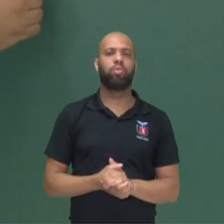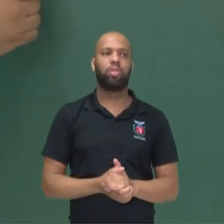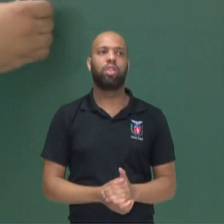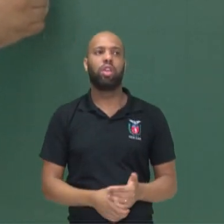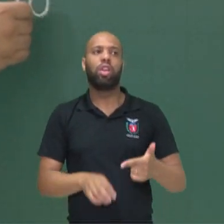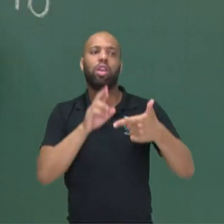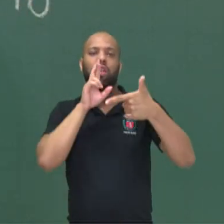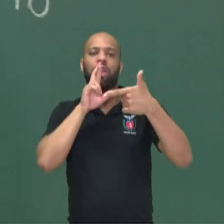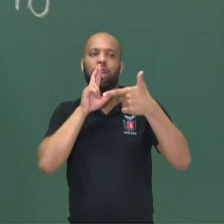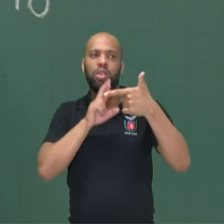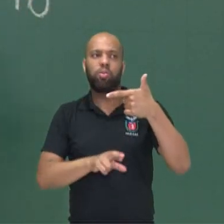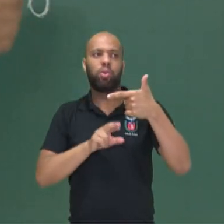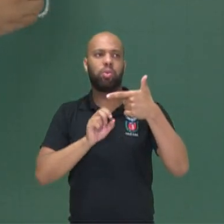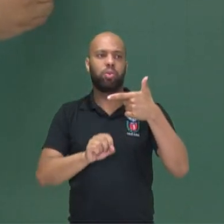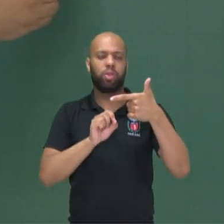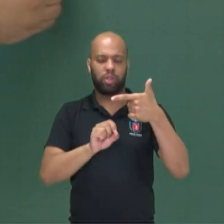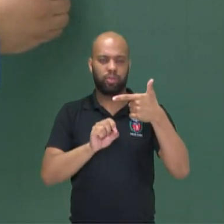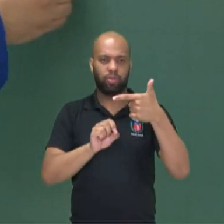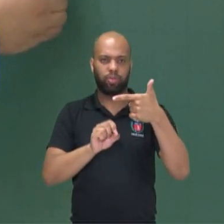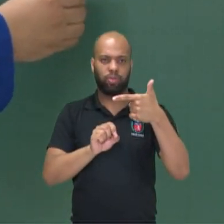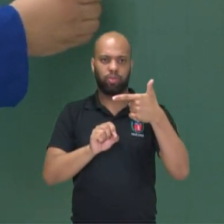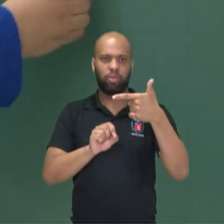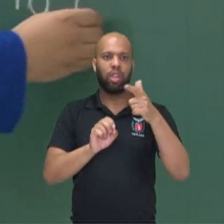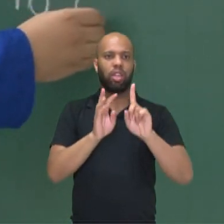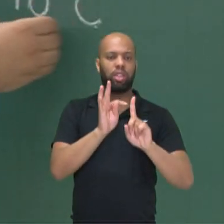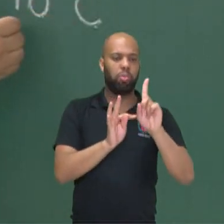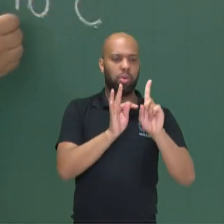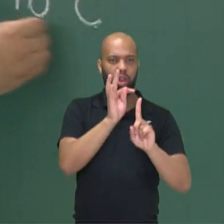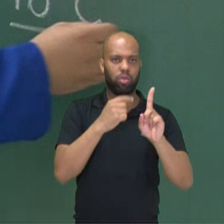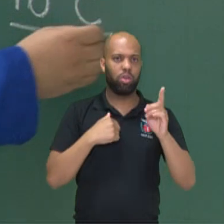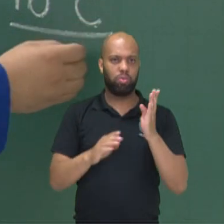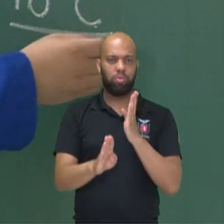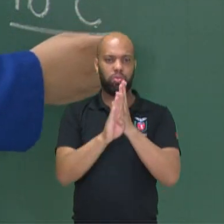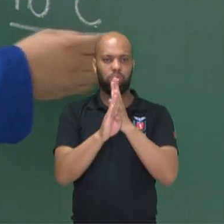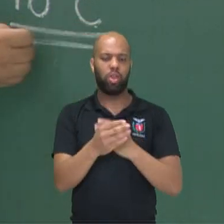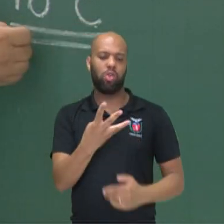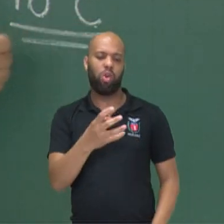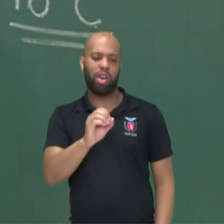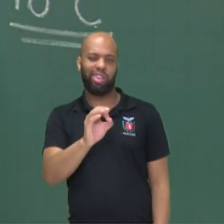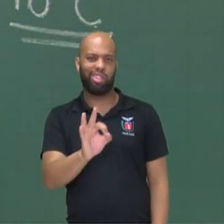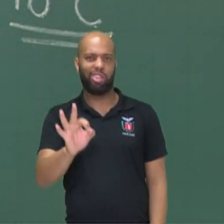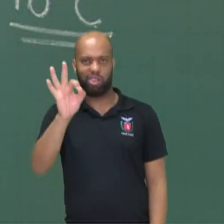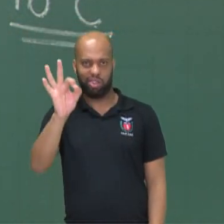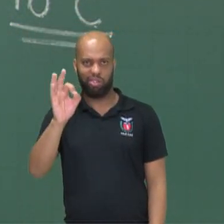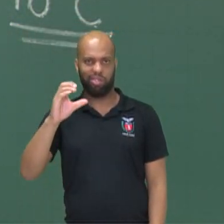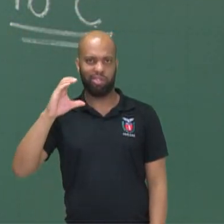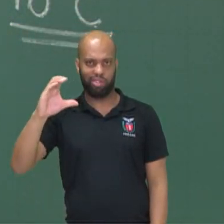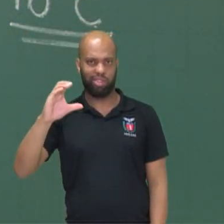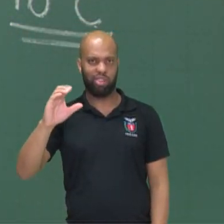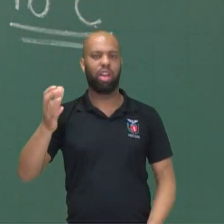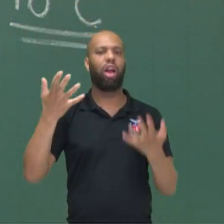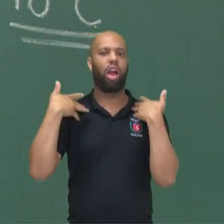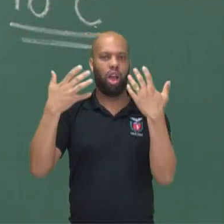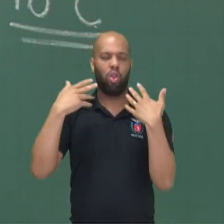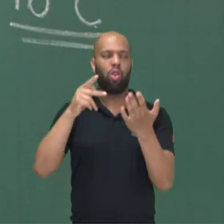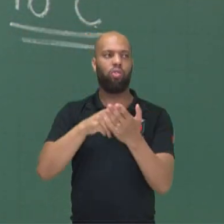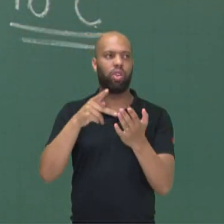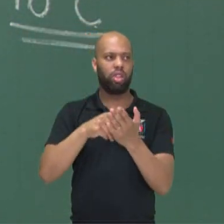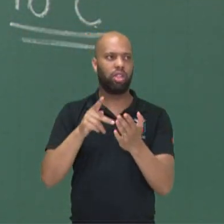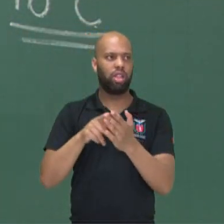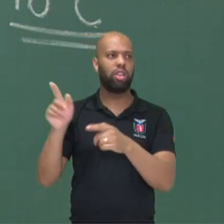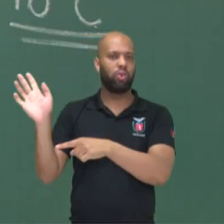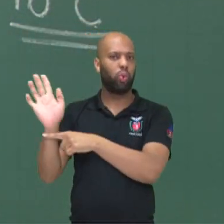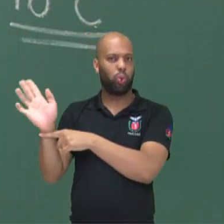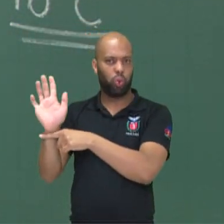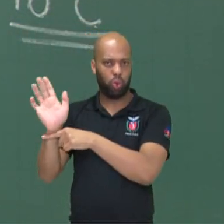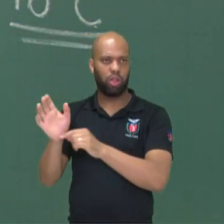vai para o resultado também. Então, a temperatura que eu estou procurando é 40 graus Celsius. Era um dia bem quente nesse filme aí,